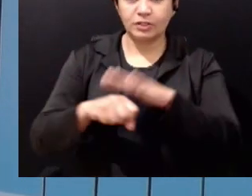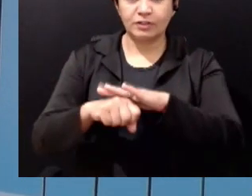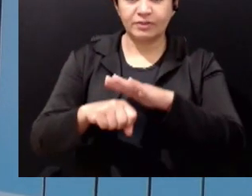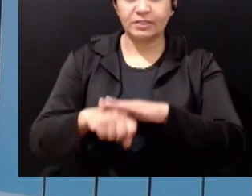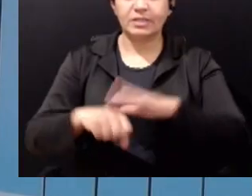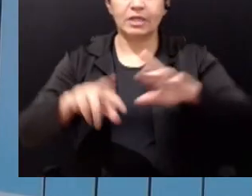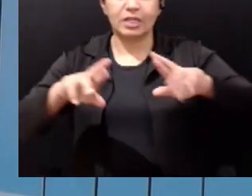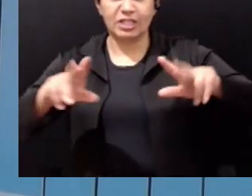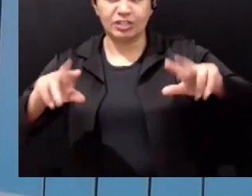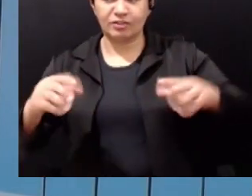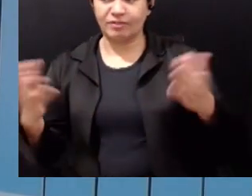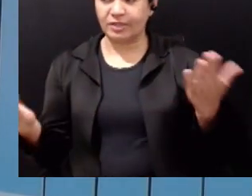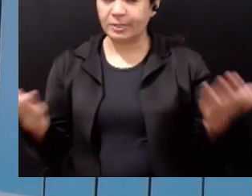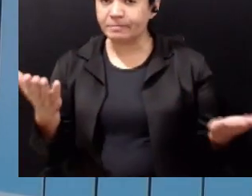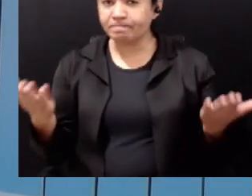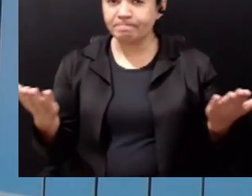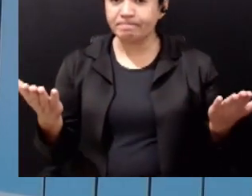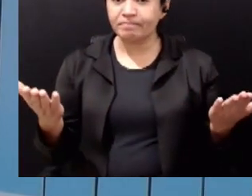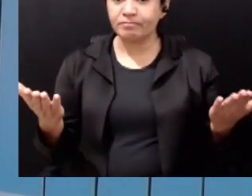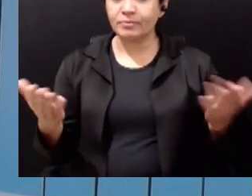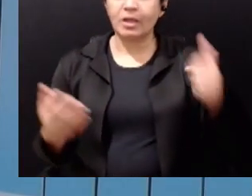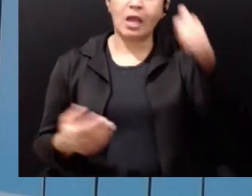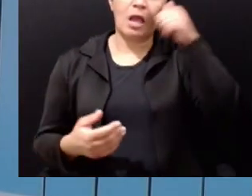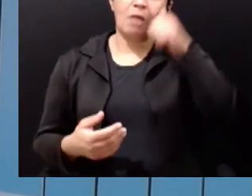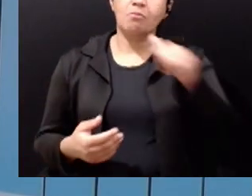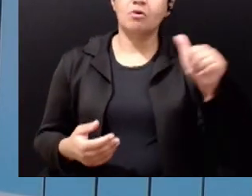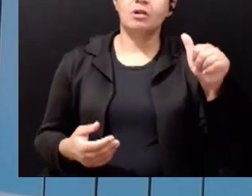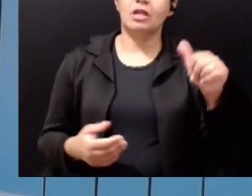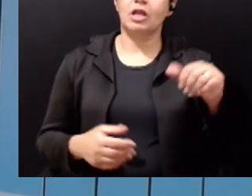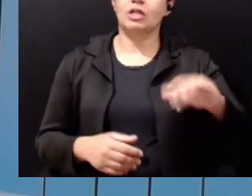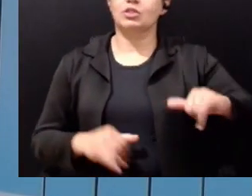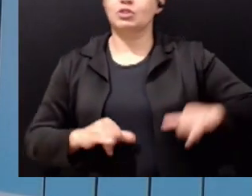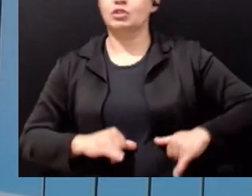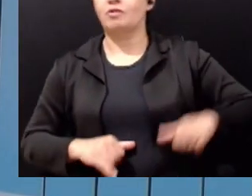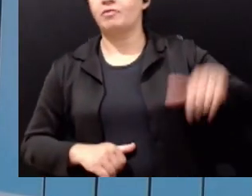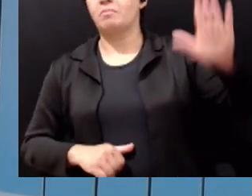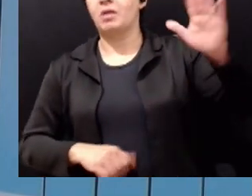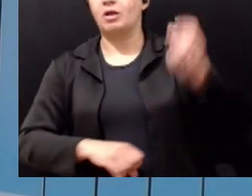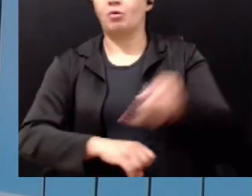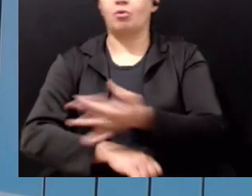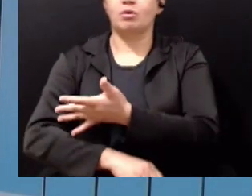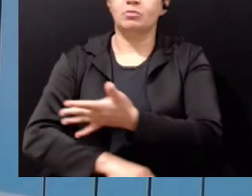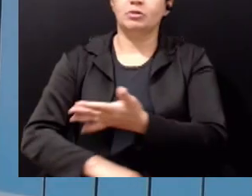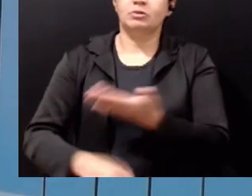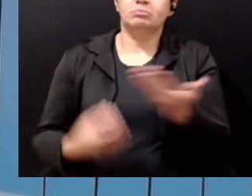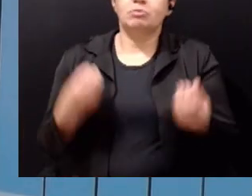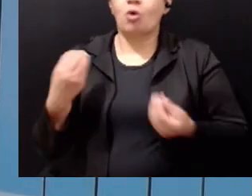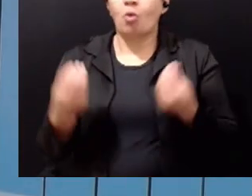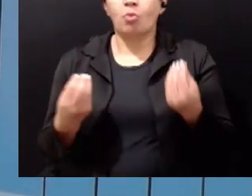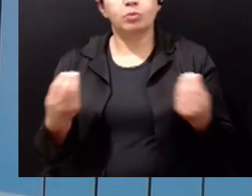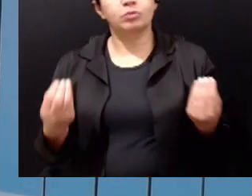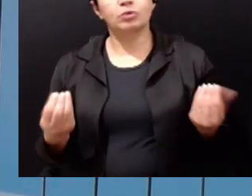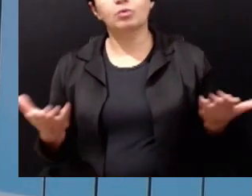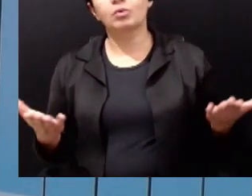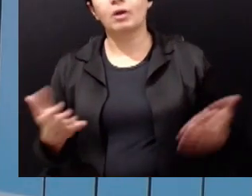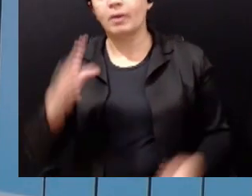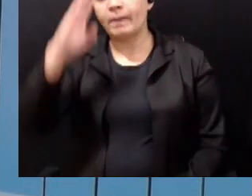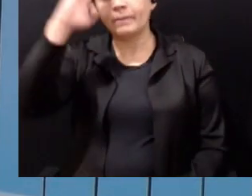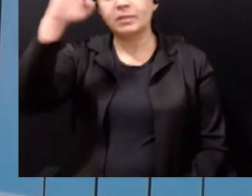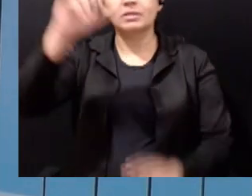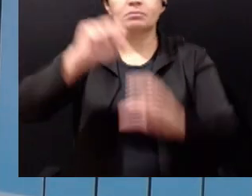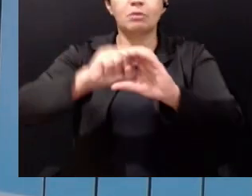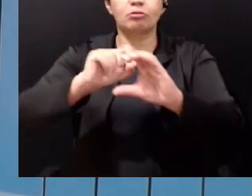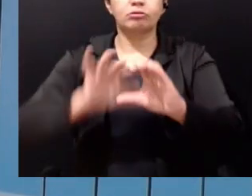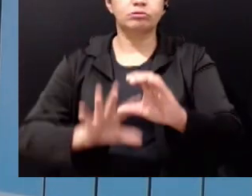de um para o outro, né? A mulher sofre mais com a questão emocional ou não? Qual que é a principal característica, né,